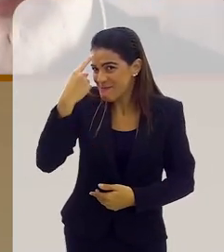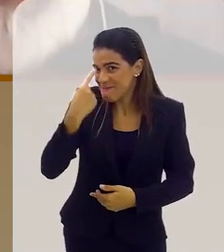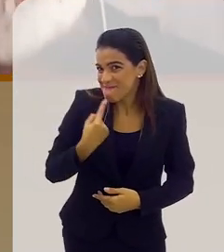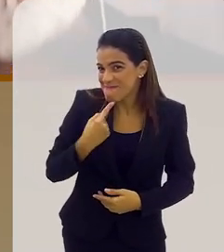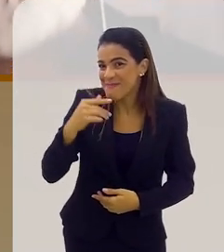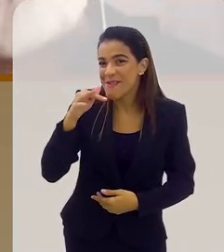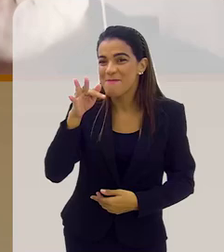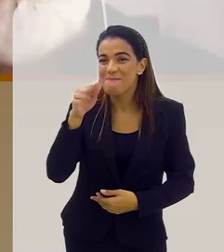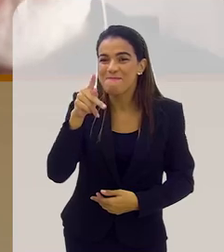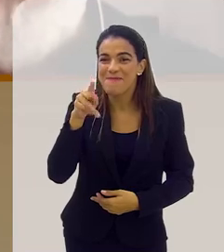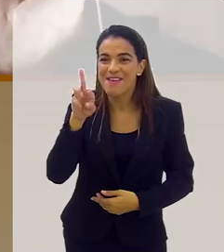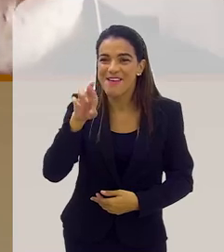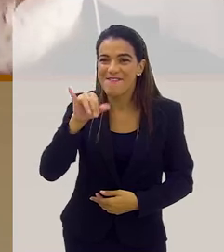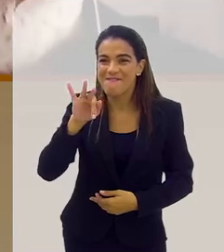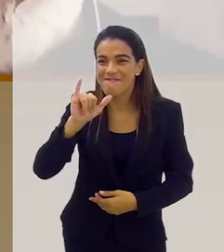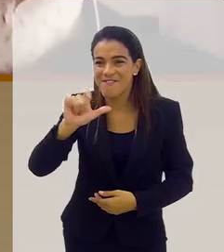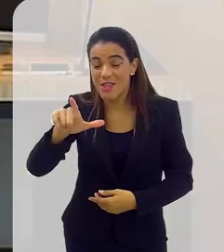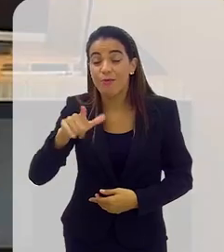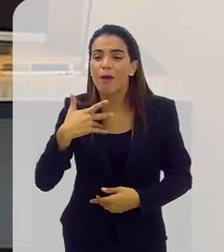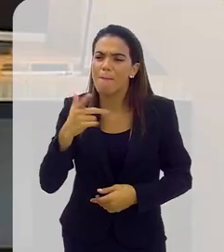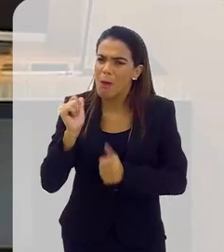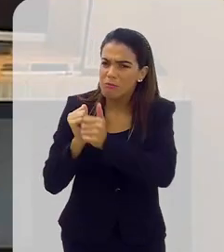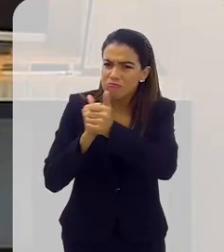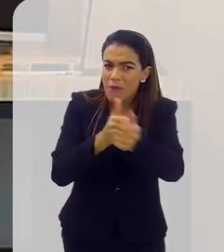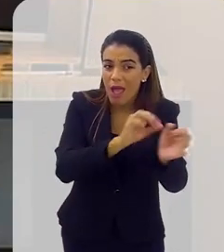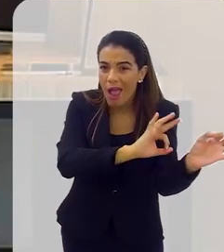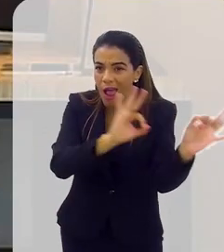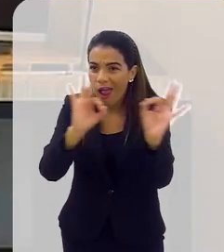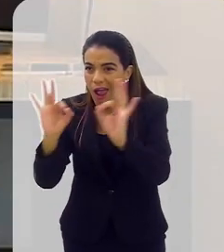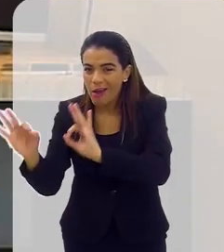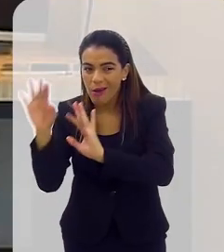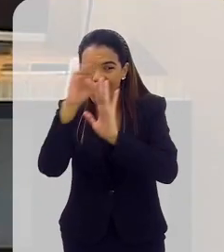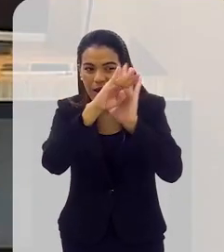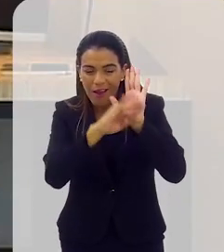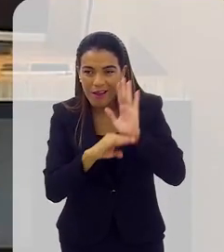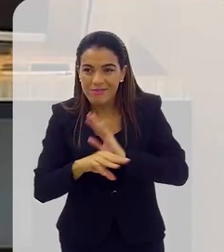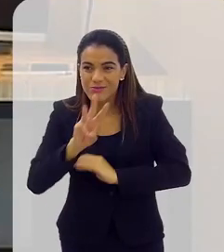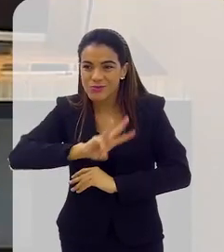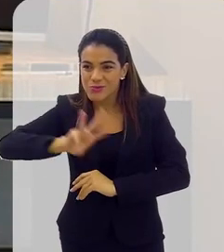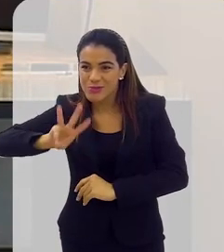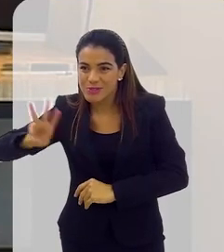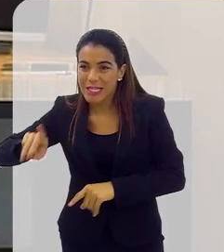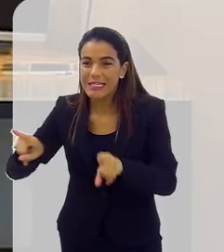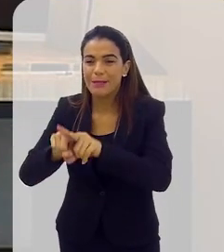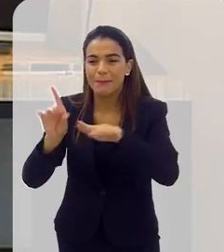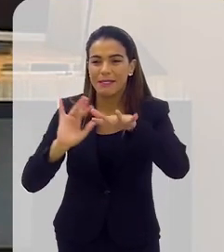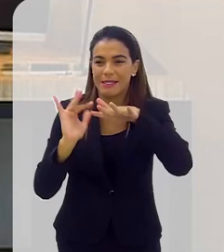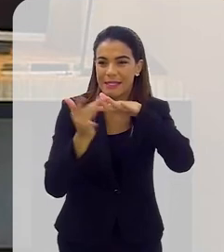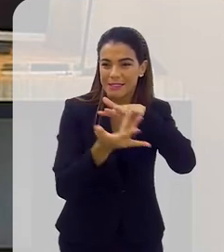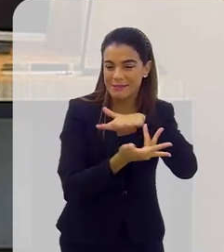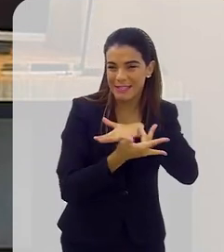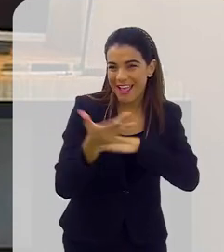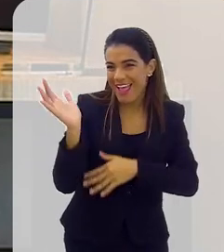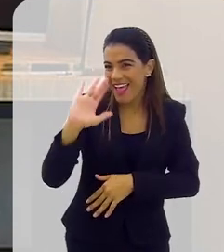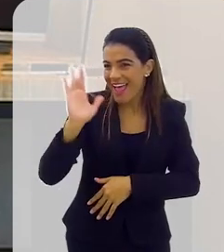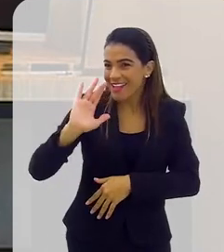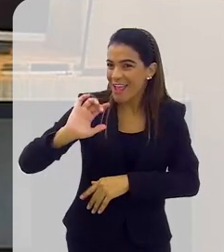presença aqui no perfil. Nós ficamos por aqui. Você pode acompanhar a nossa programação também em nosso site